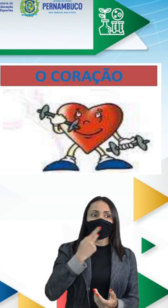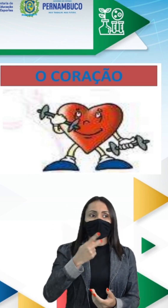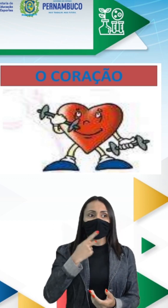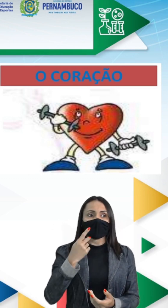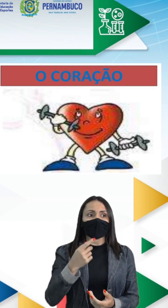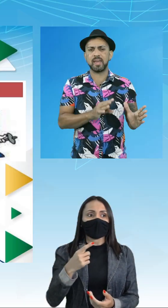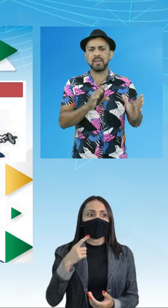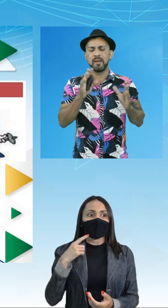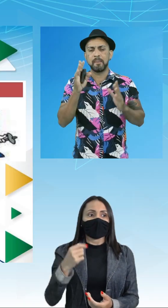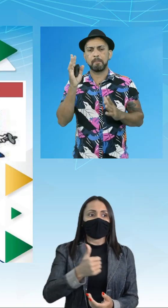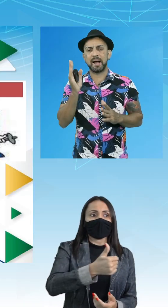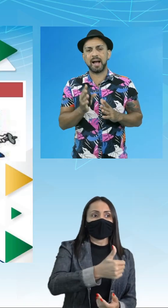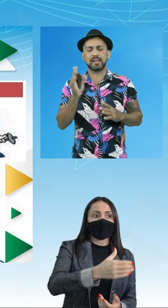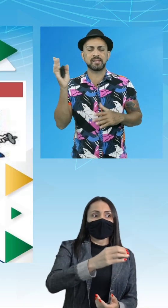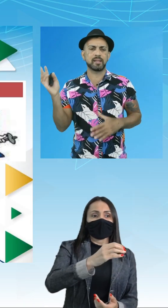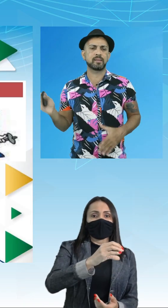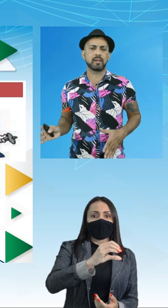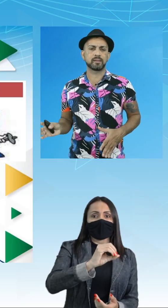tem lá